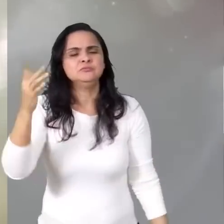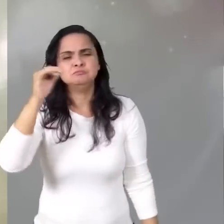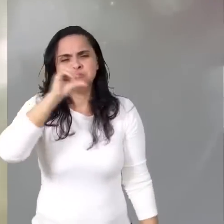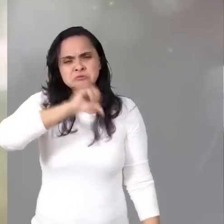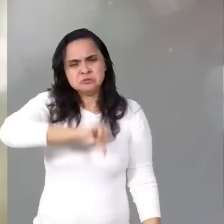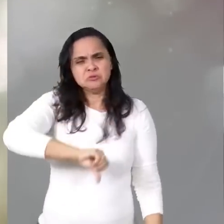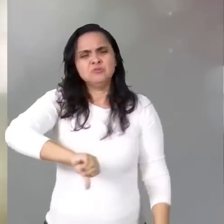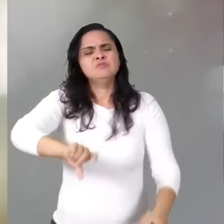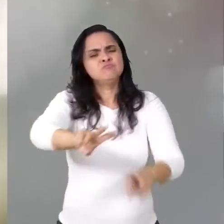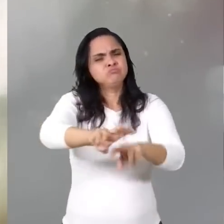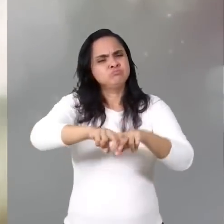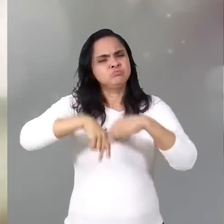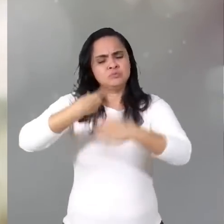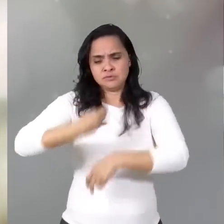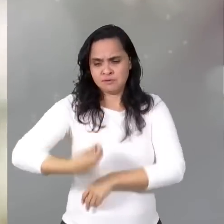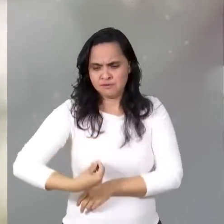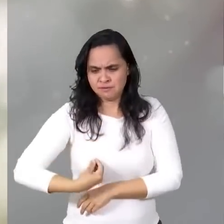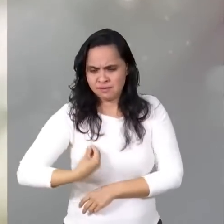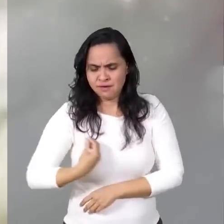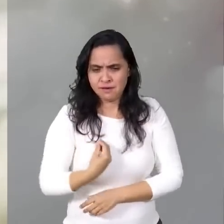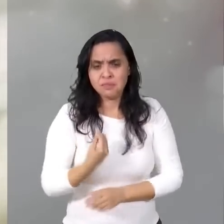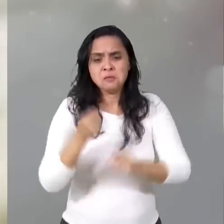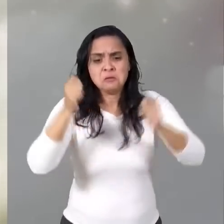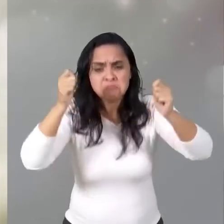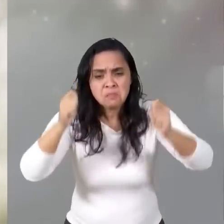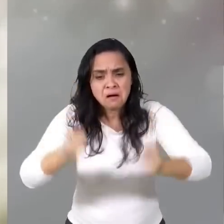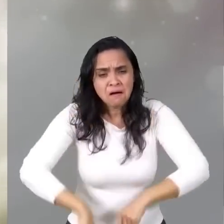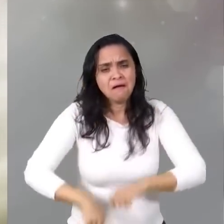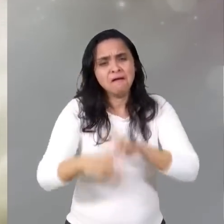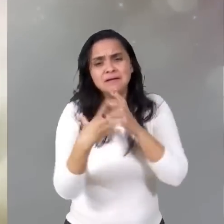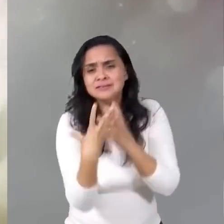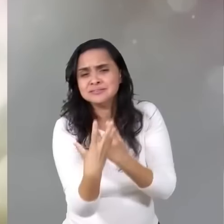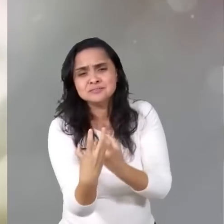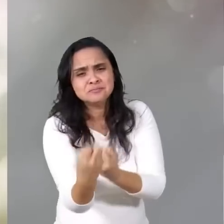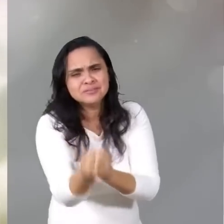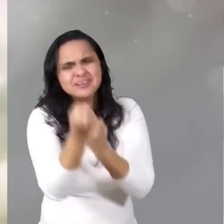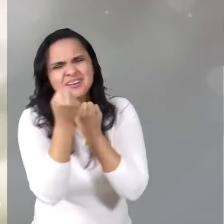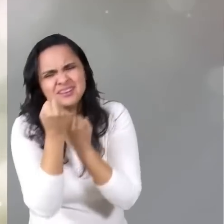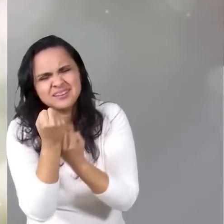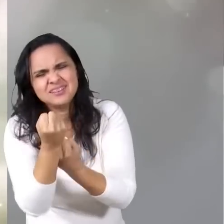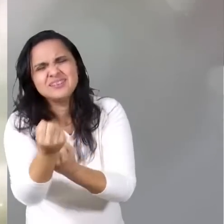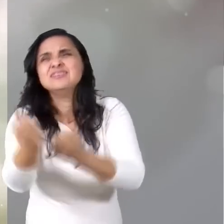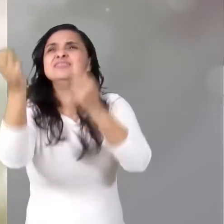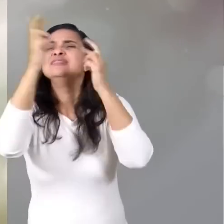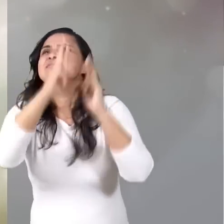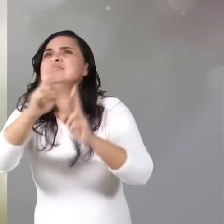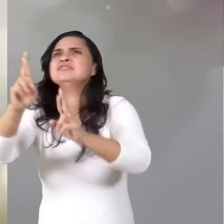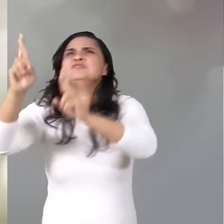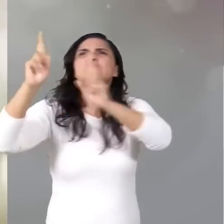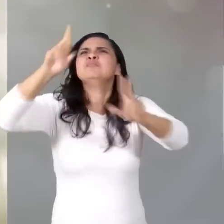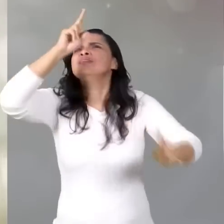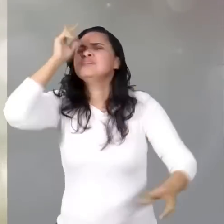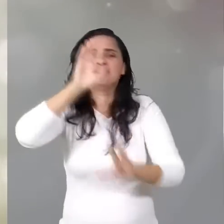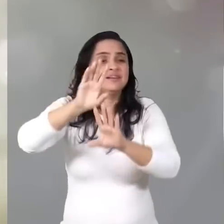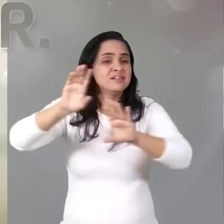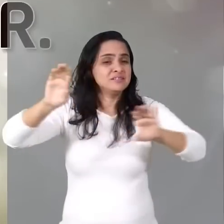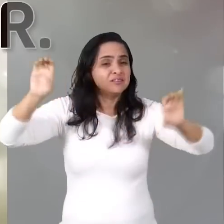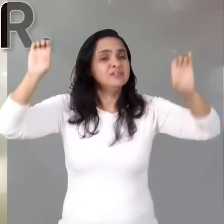E por isso uma vida eterna nos espera.